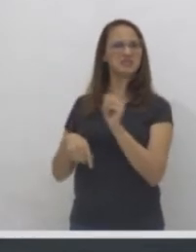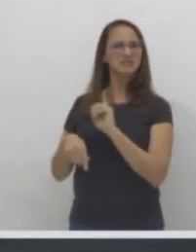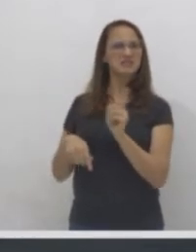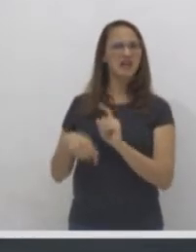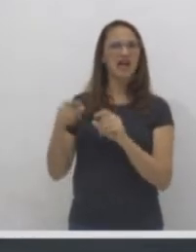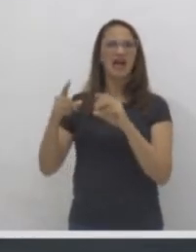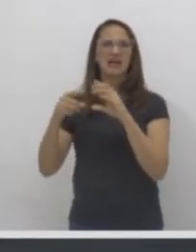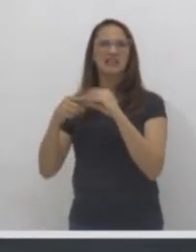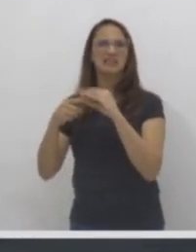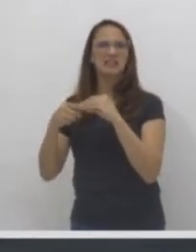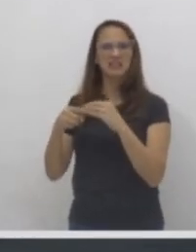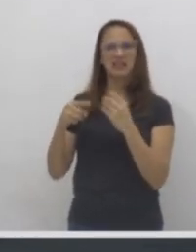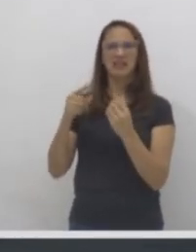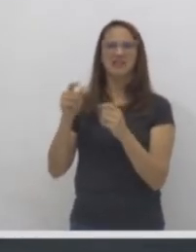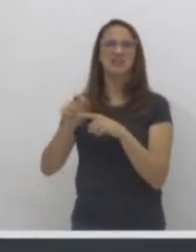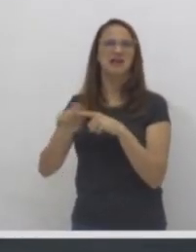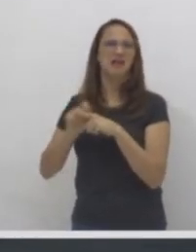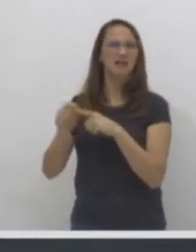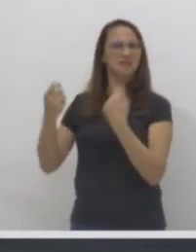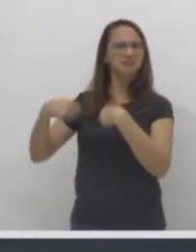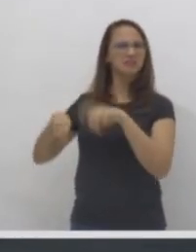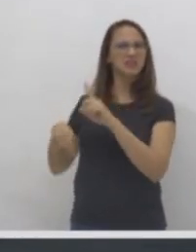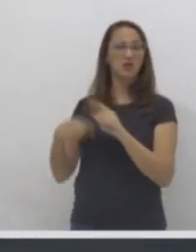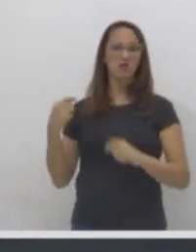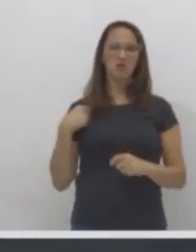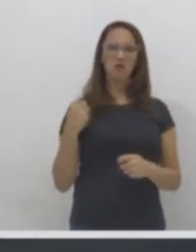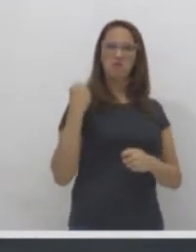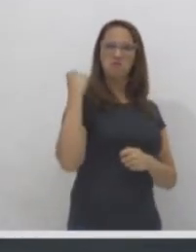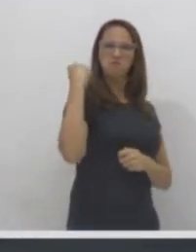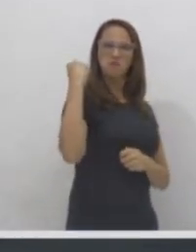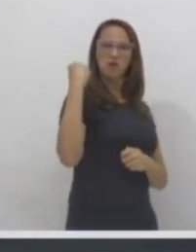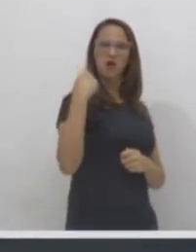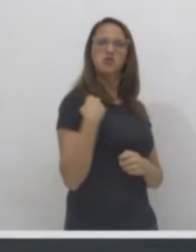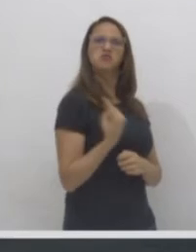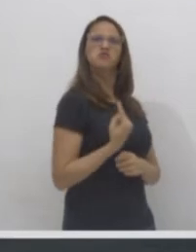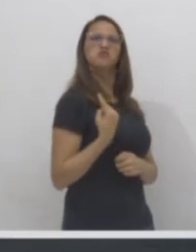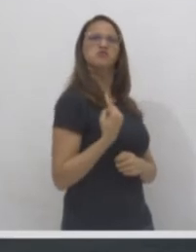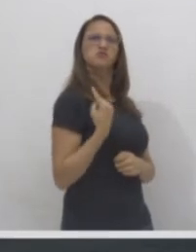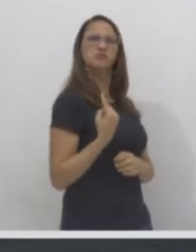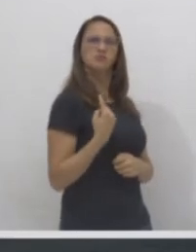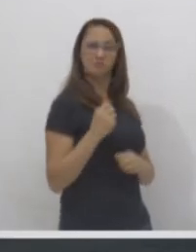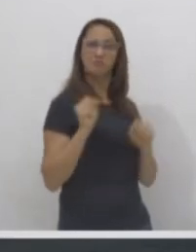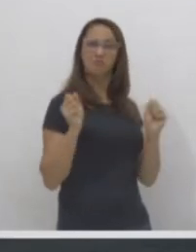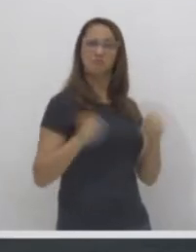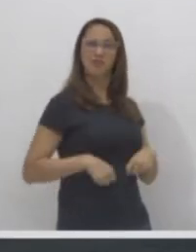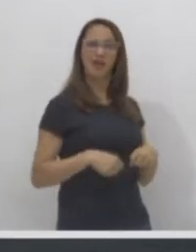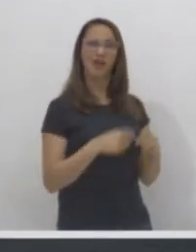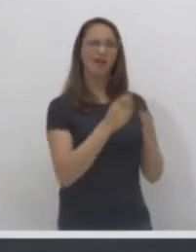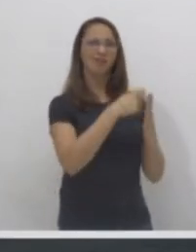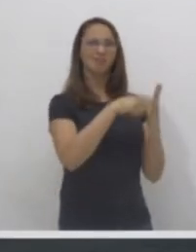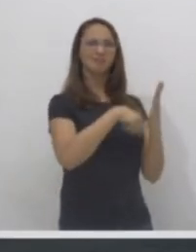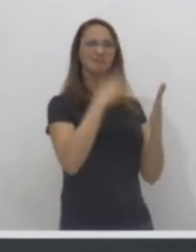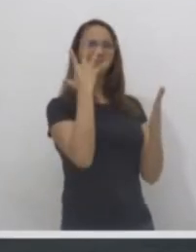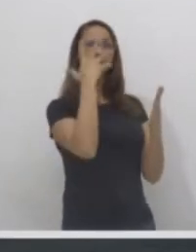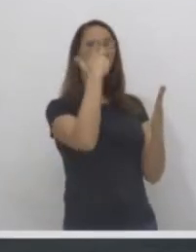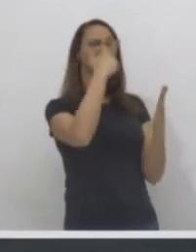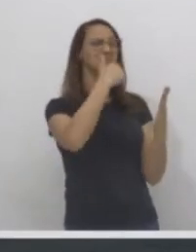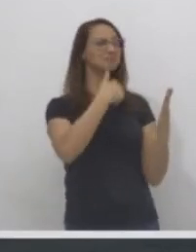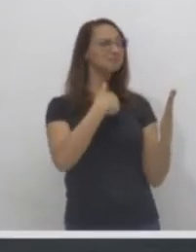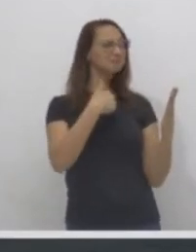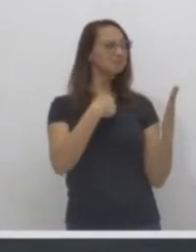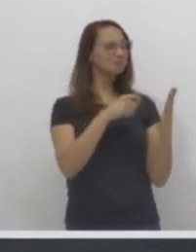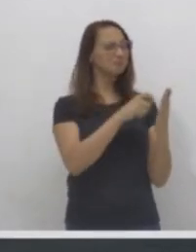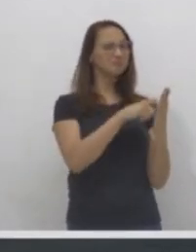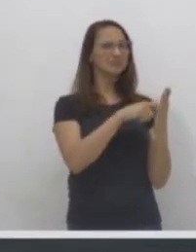o poderoso, só ele era suficiente para fazer uma escrita linda. Só que acontece que ele